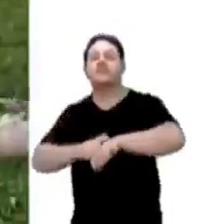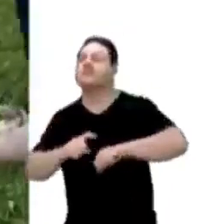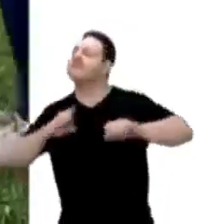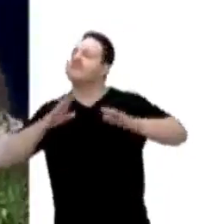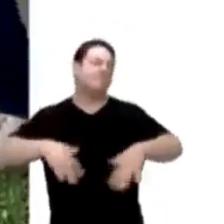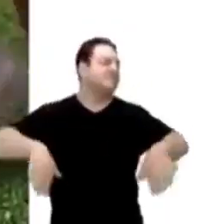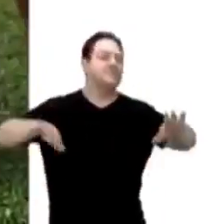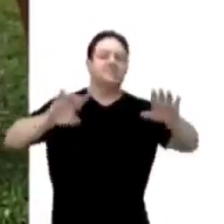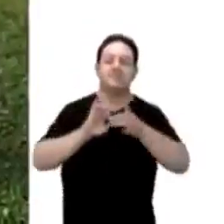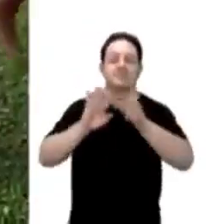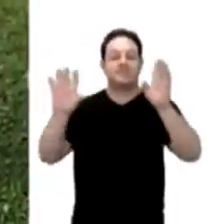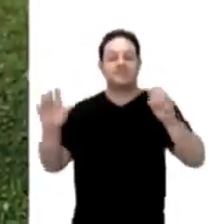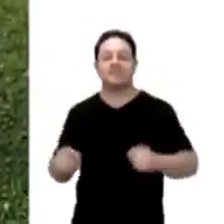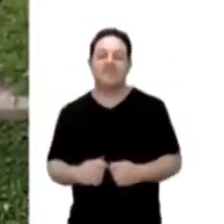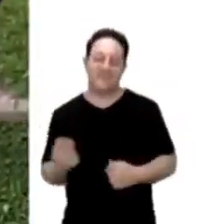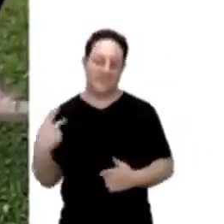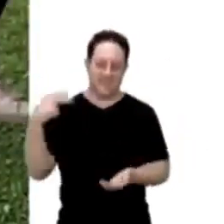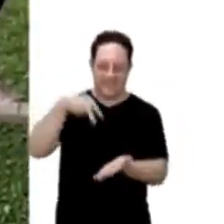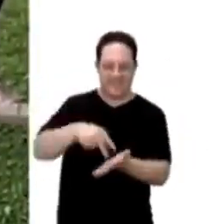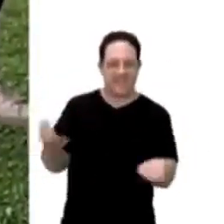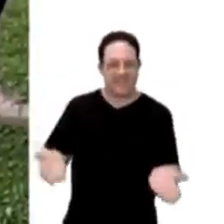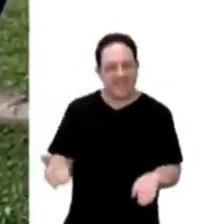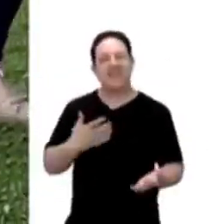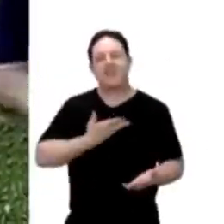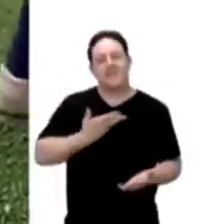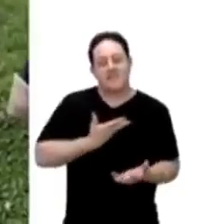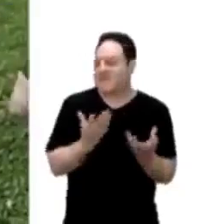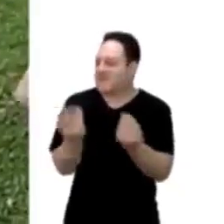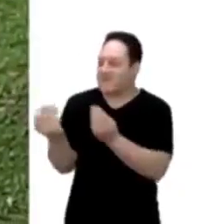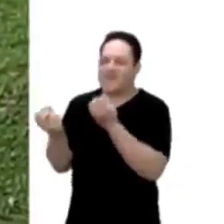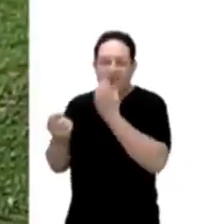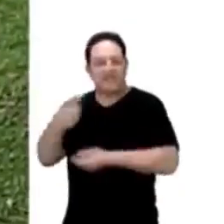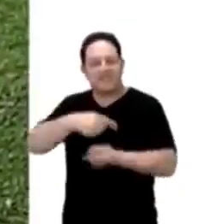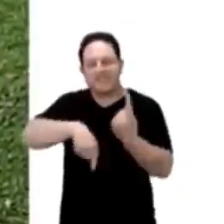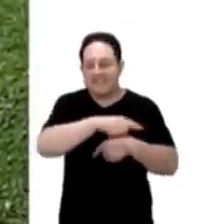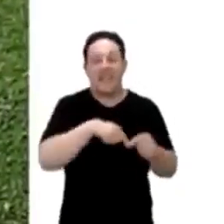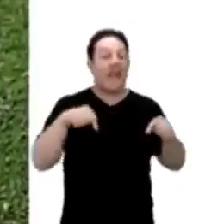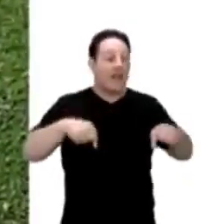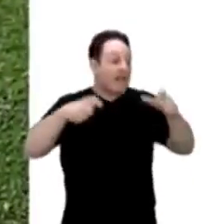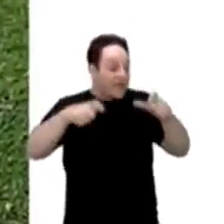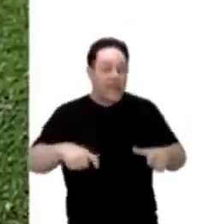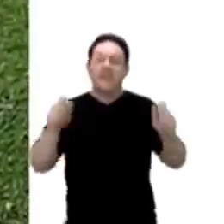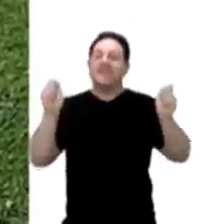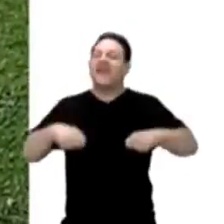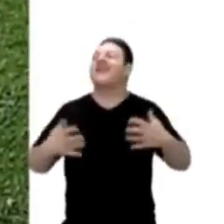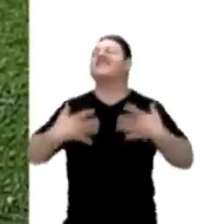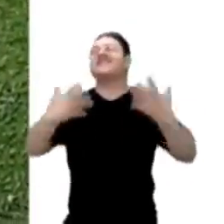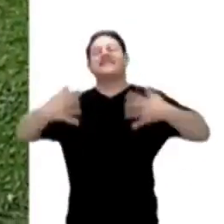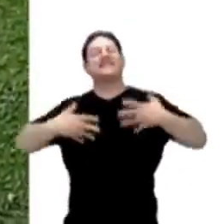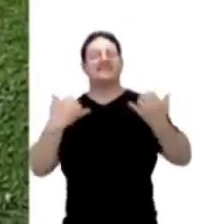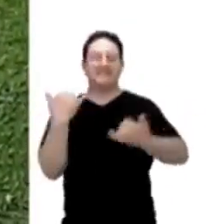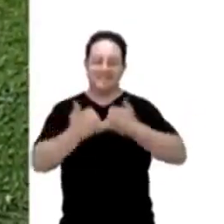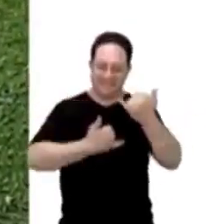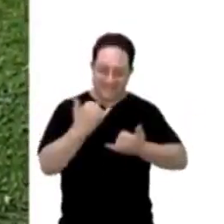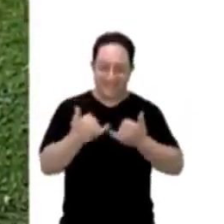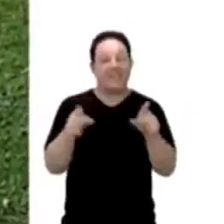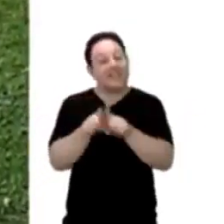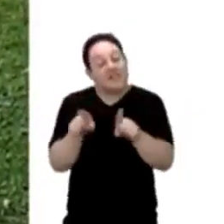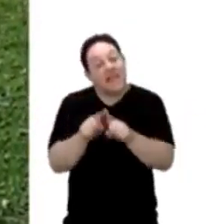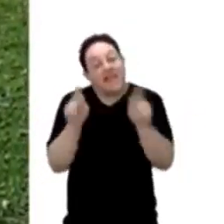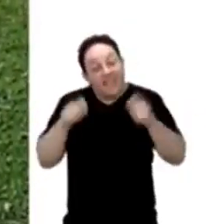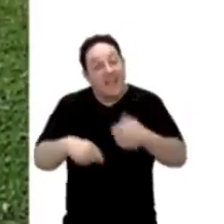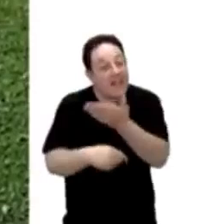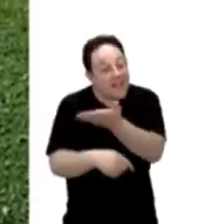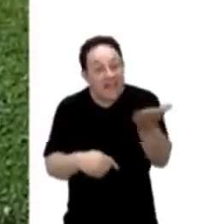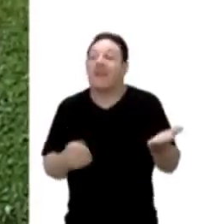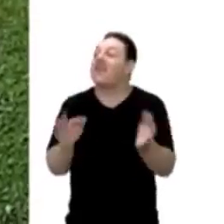temos tempo. Aqui é um lugar que a gente pode fazer novas amizades, a gente pode conhecer pessoas novas. É um lugar que a gente pode se divertir e um lugar que você pode